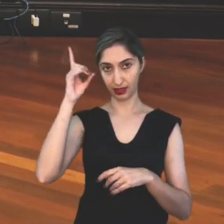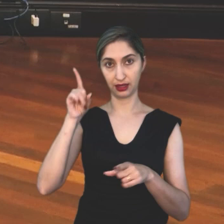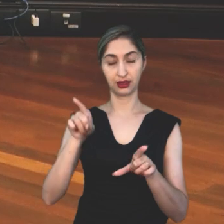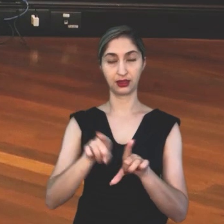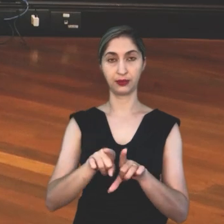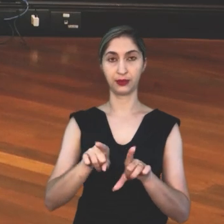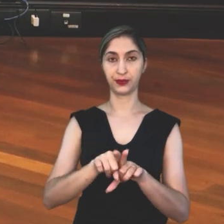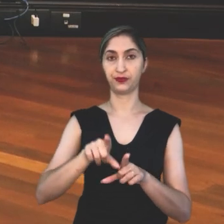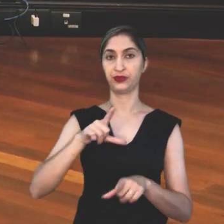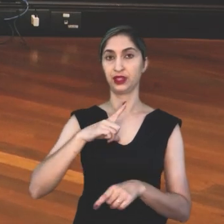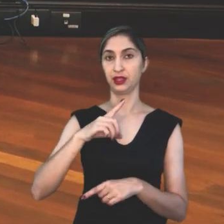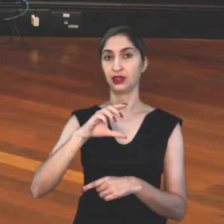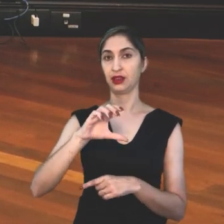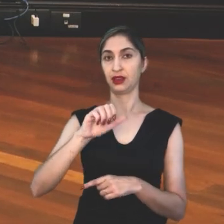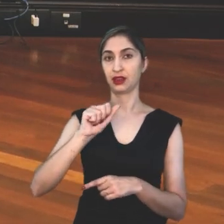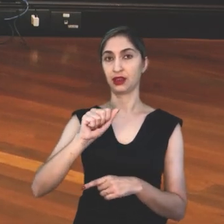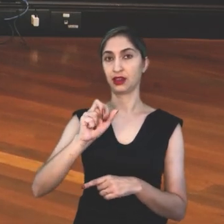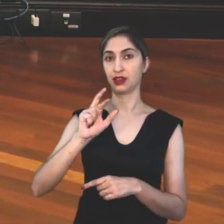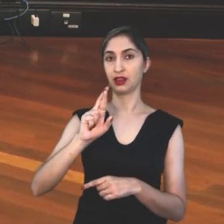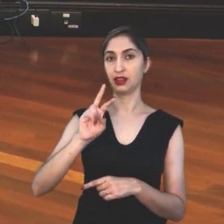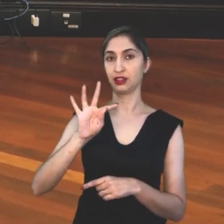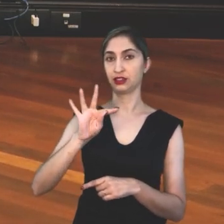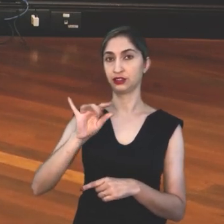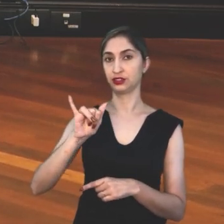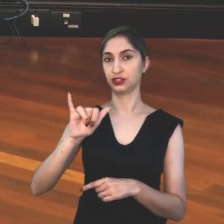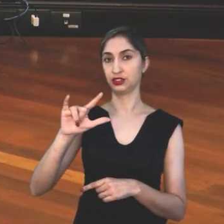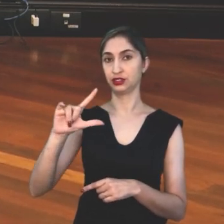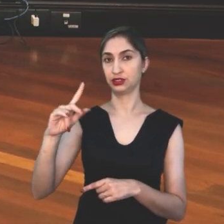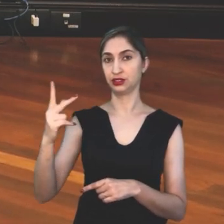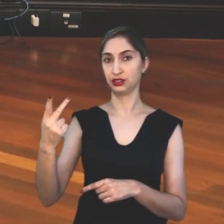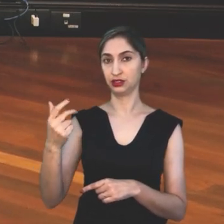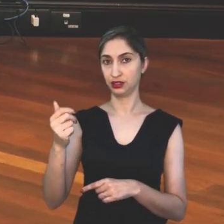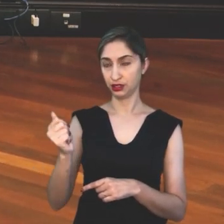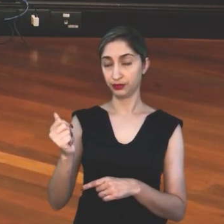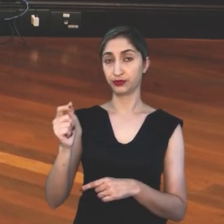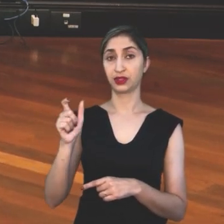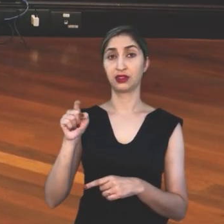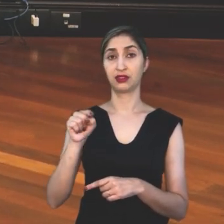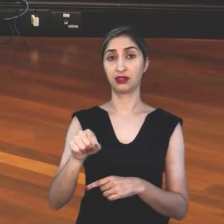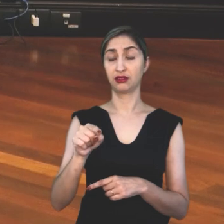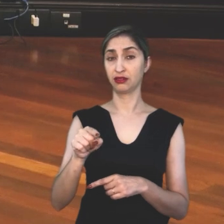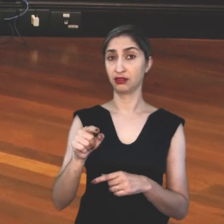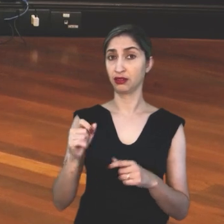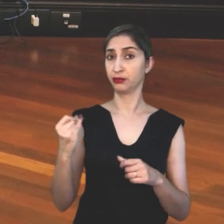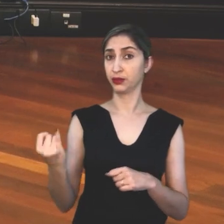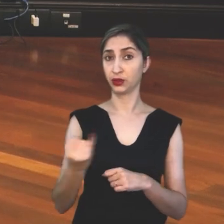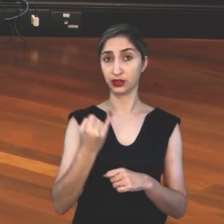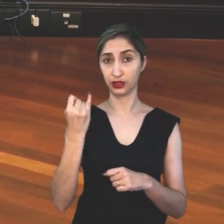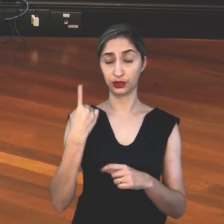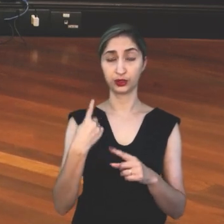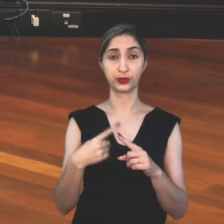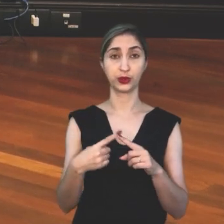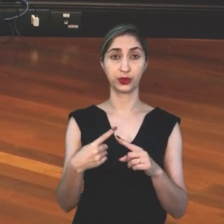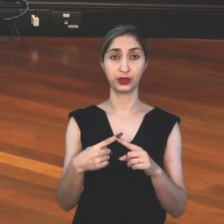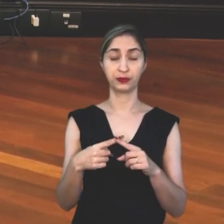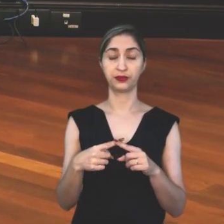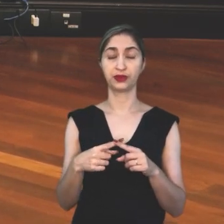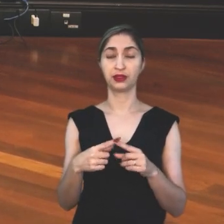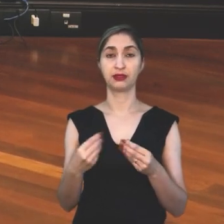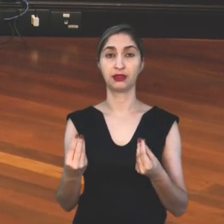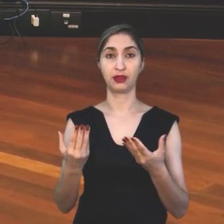para novas ideias também. Vai uma cartilha, né, como eu havia falado, a cartilha é um